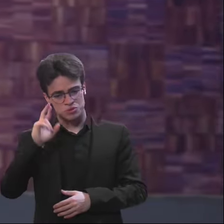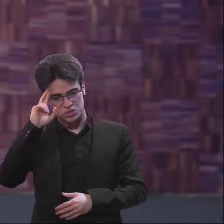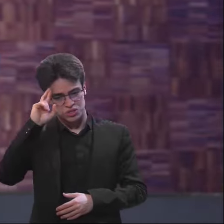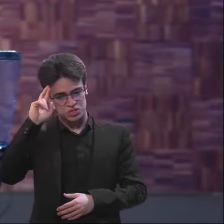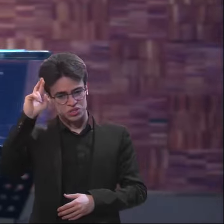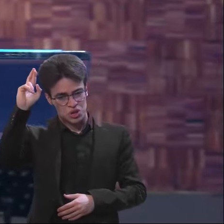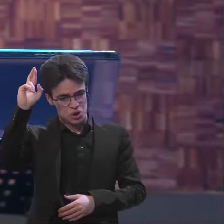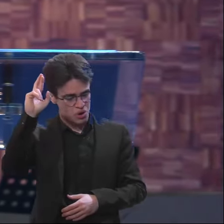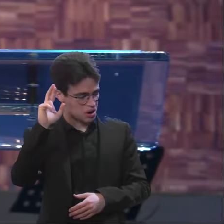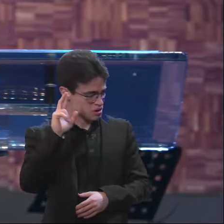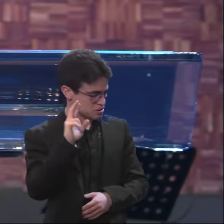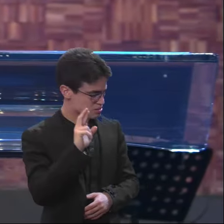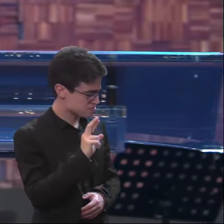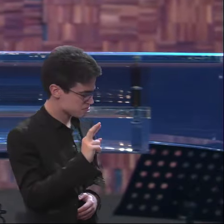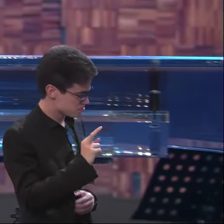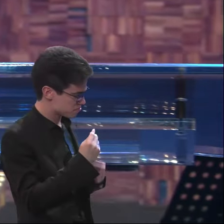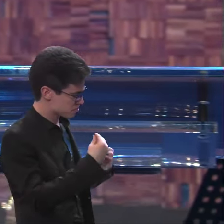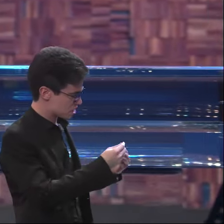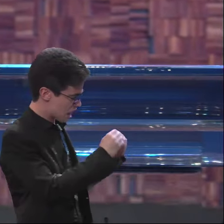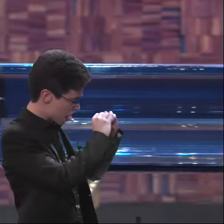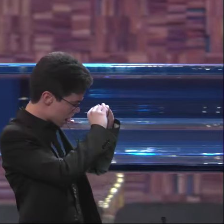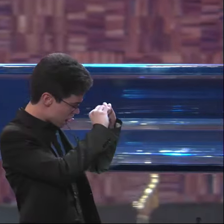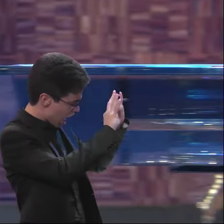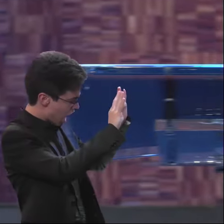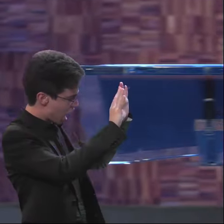seu entendimento.